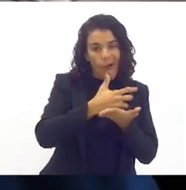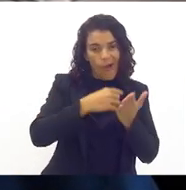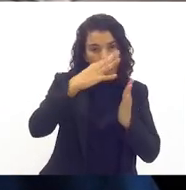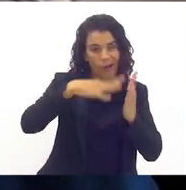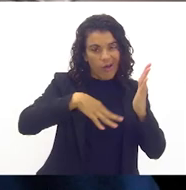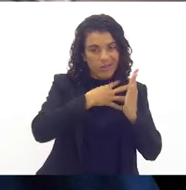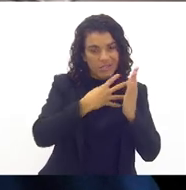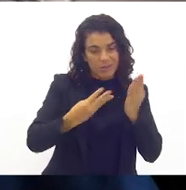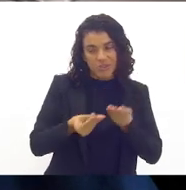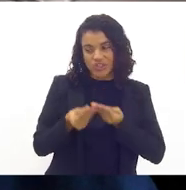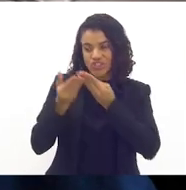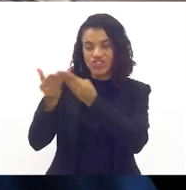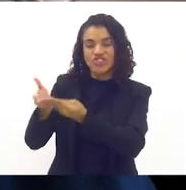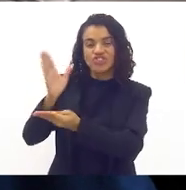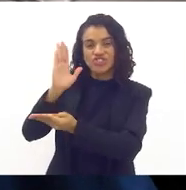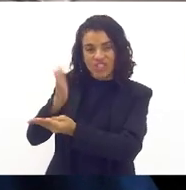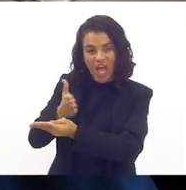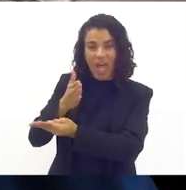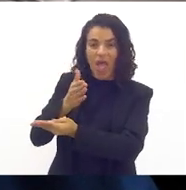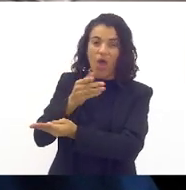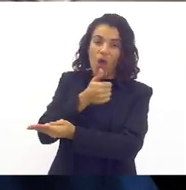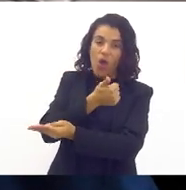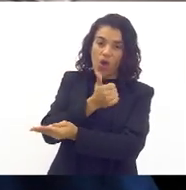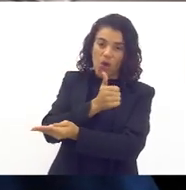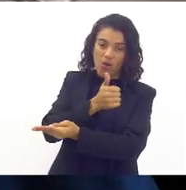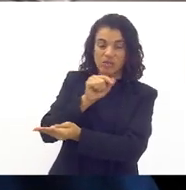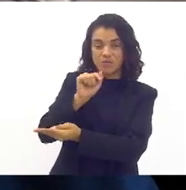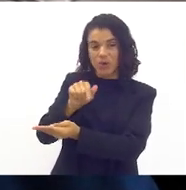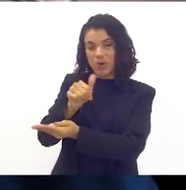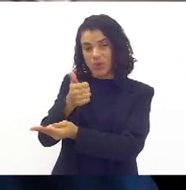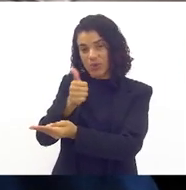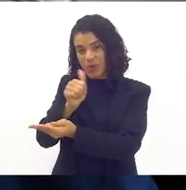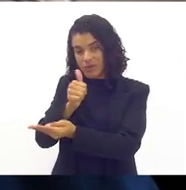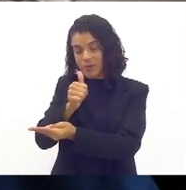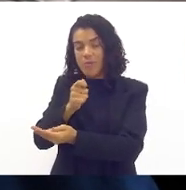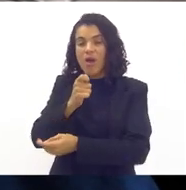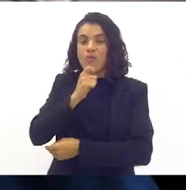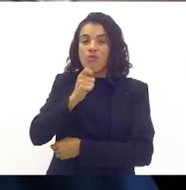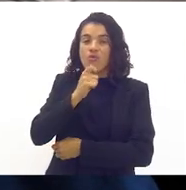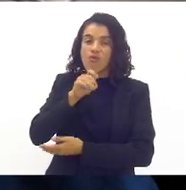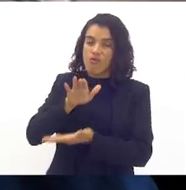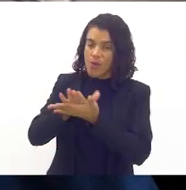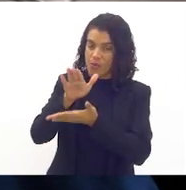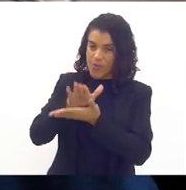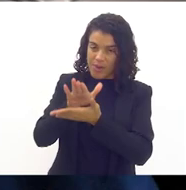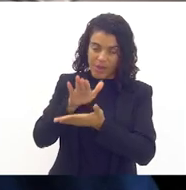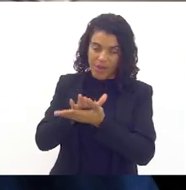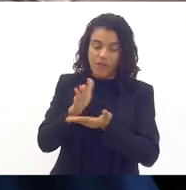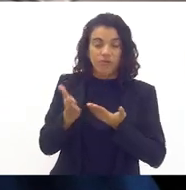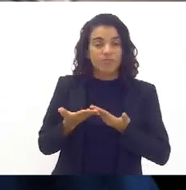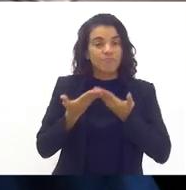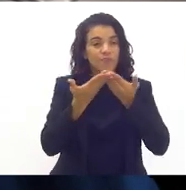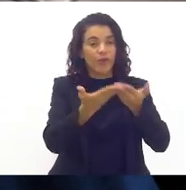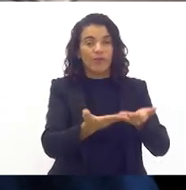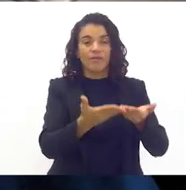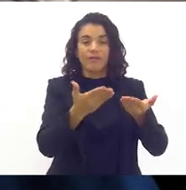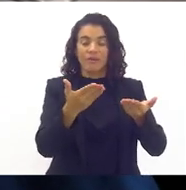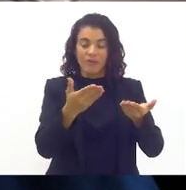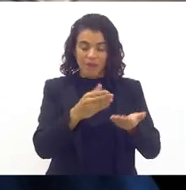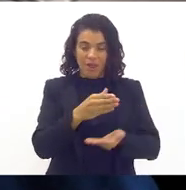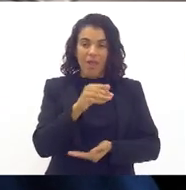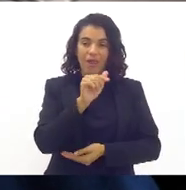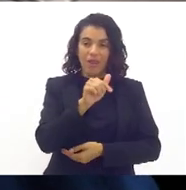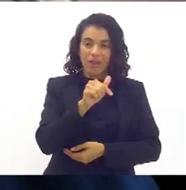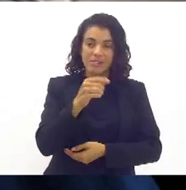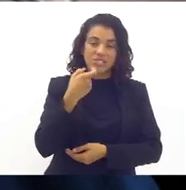com 11,11, né, que já está entregue, mas ainda não está publicado, foi entregue sexta-feira, alô,